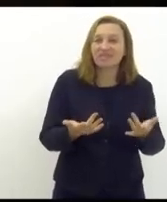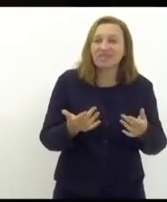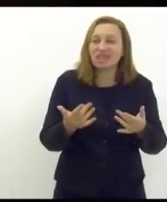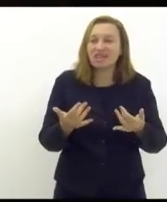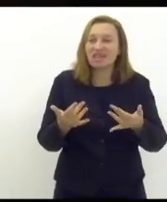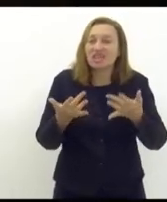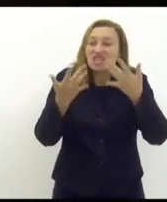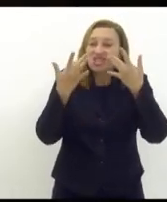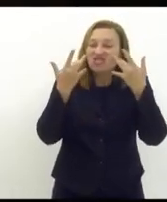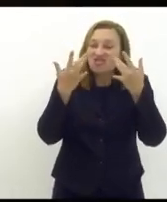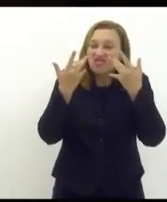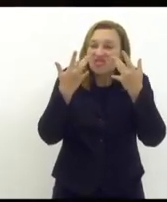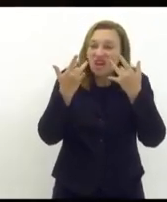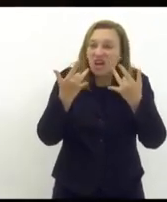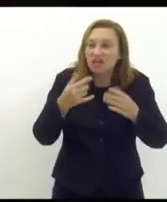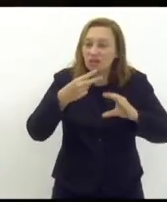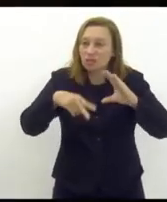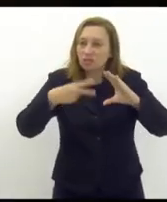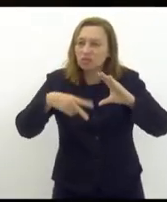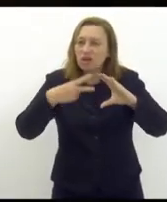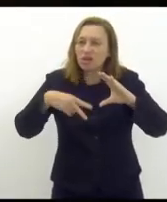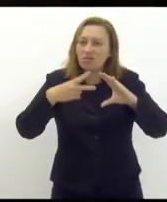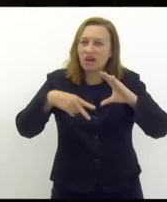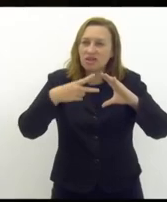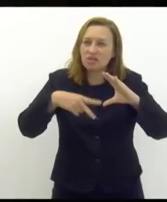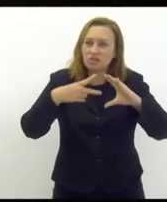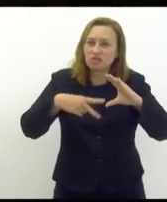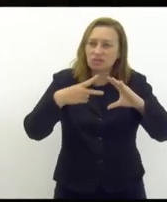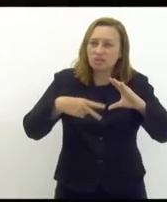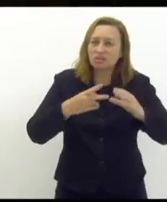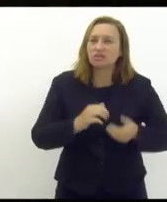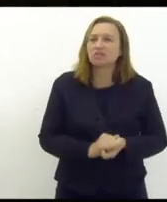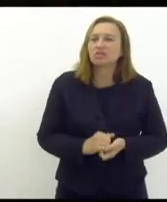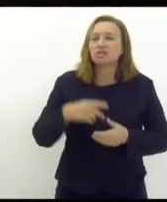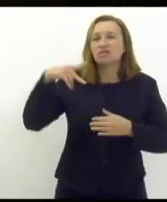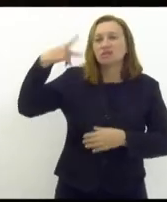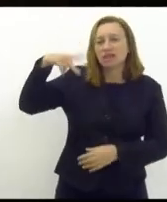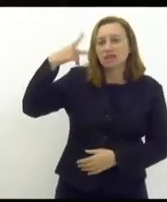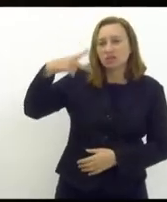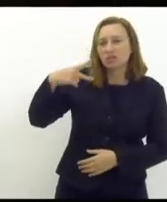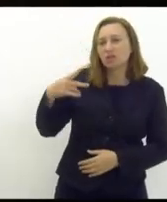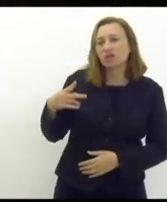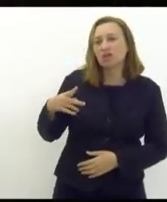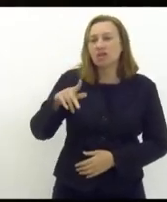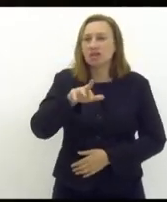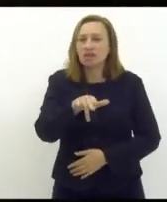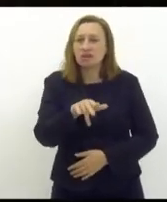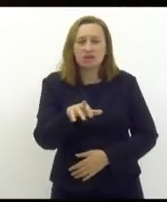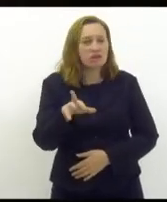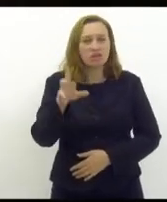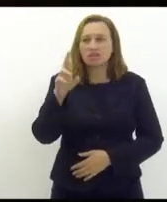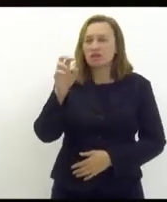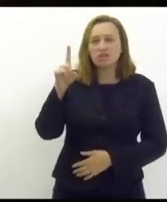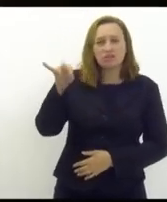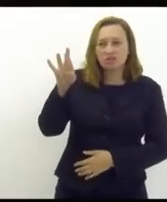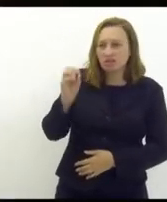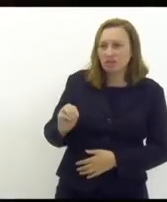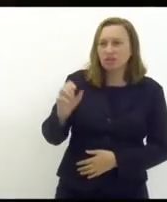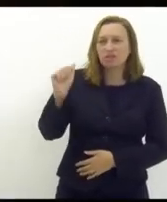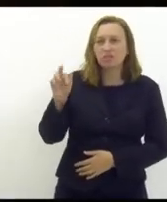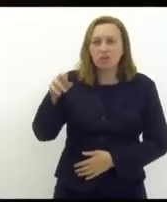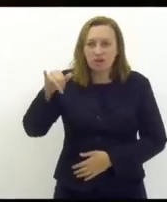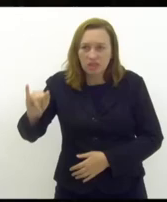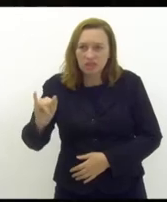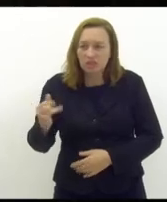Municipal que poucos vereadores como por exemplo meu irmão Vereador Rogério Amorim tiveram a coragem de enfrentar o